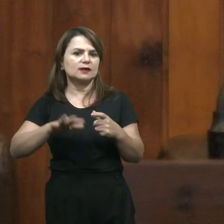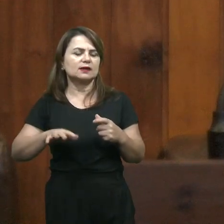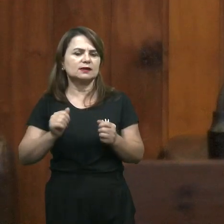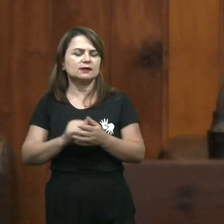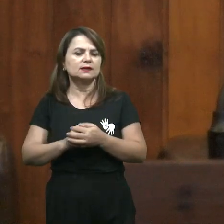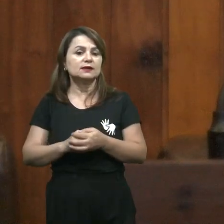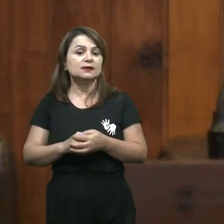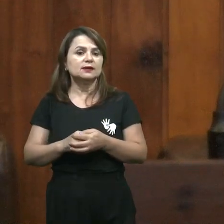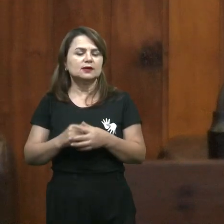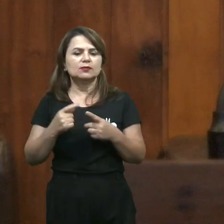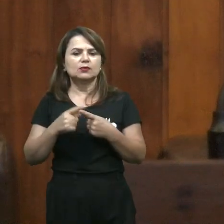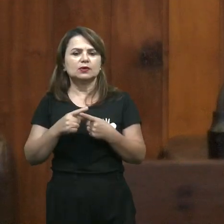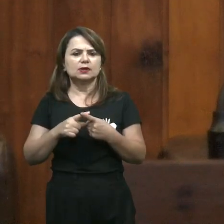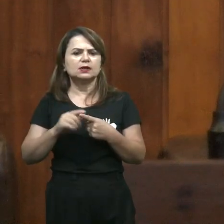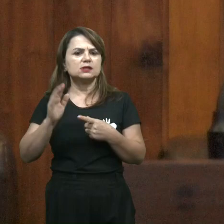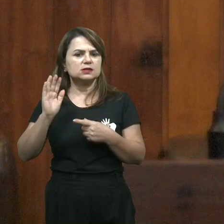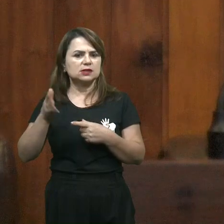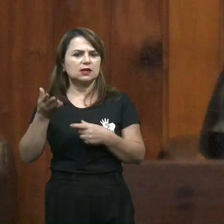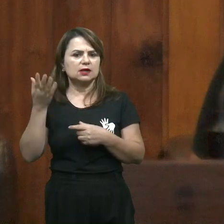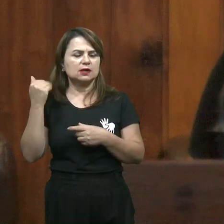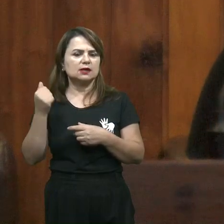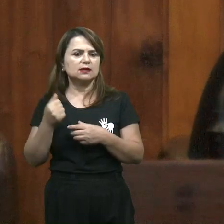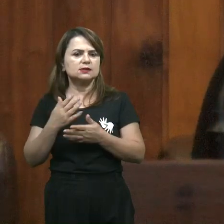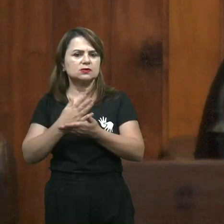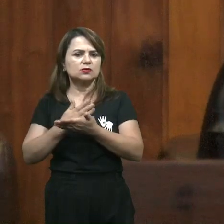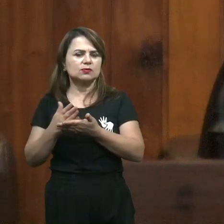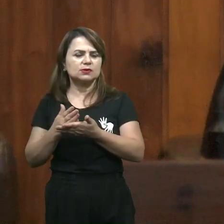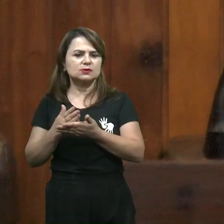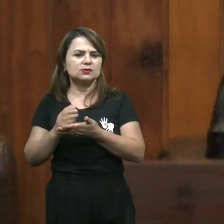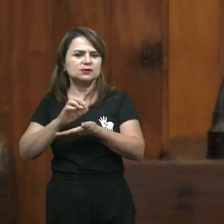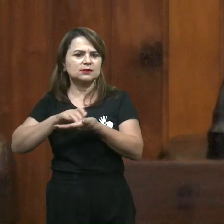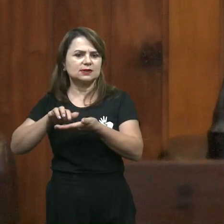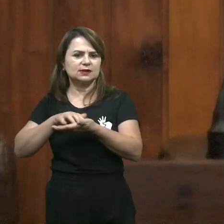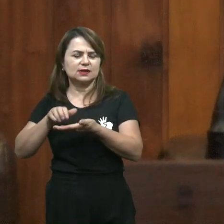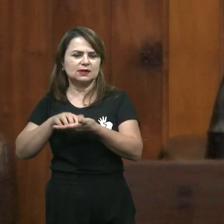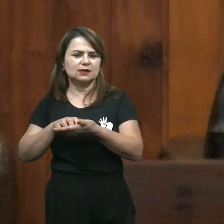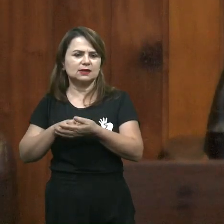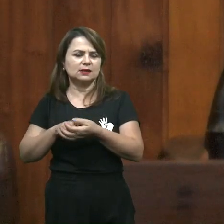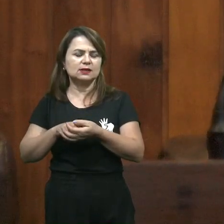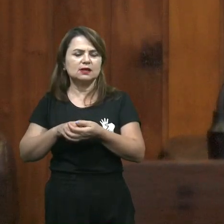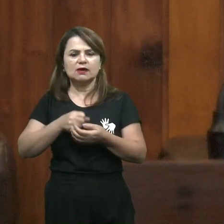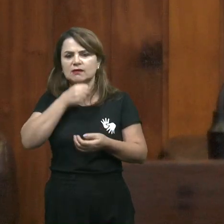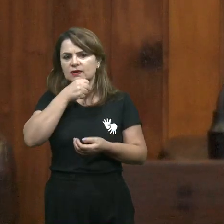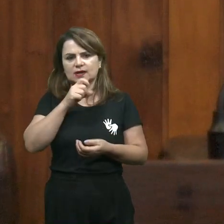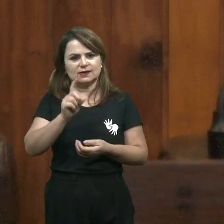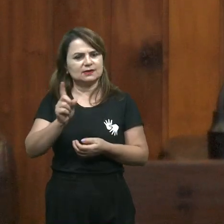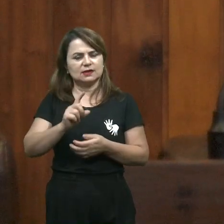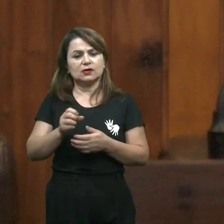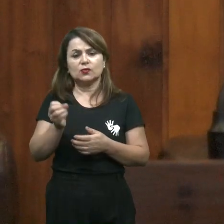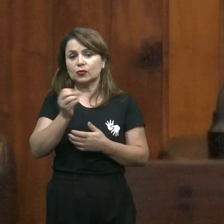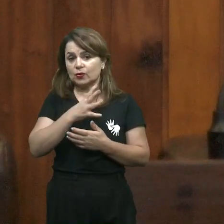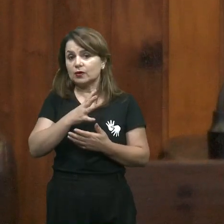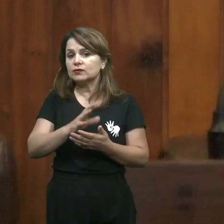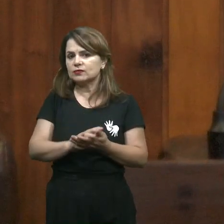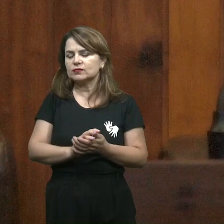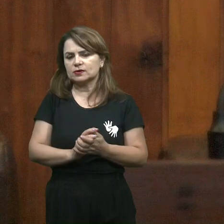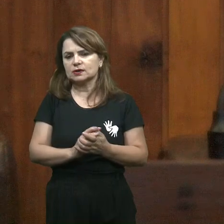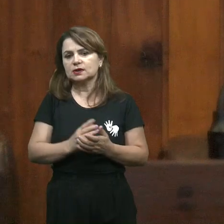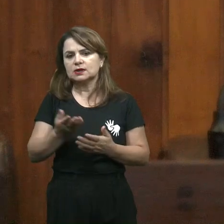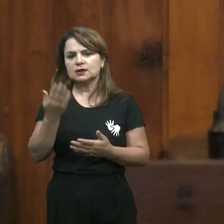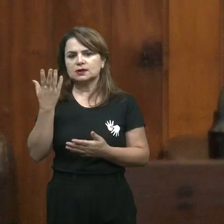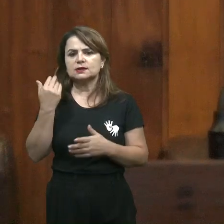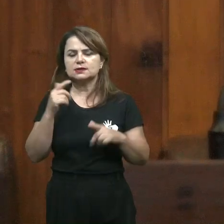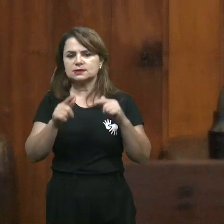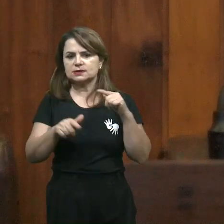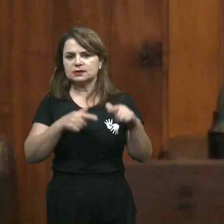há pouco tempo, a gente não é uma secretaria tão antiga, uma secretaria também que foi fruto de